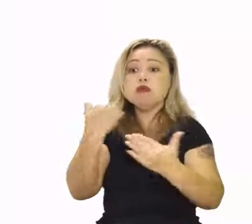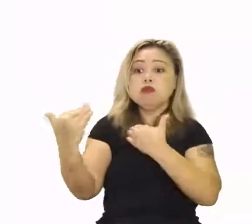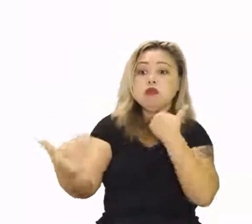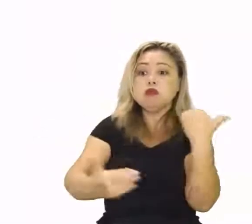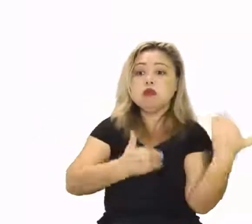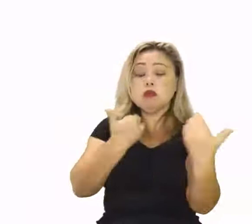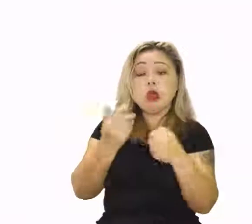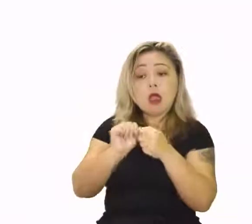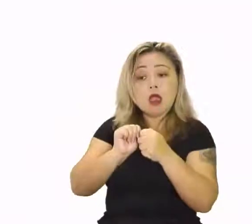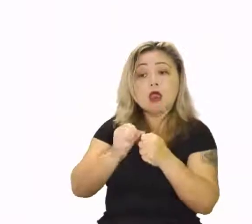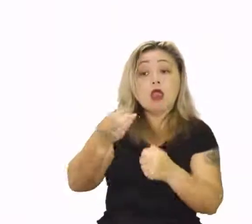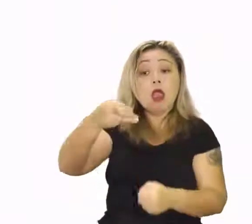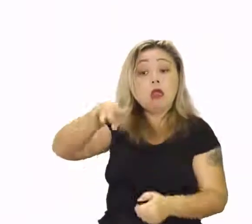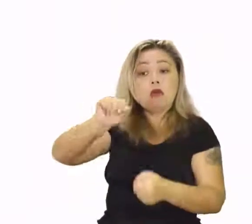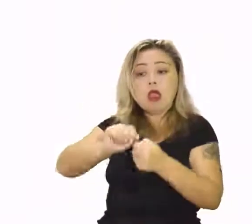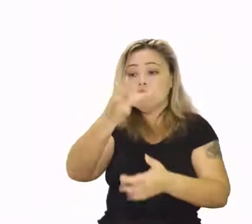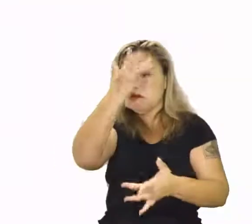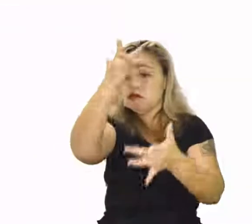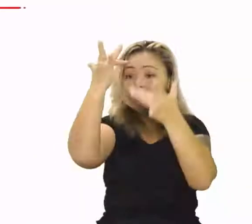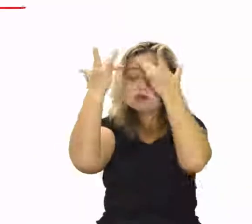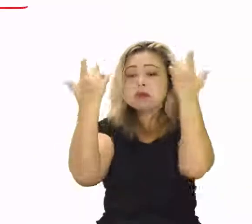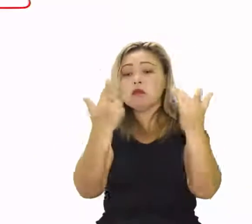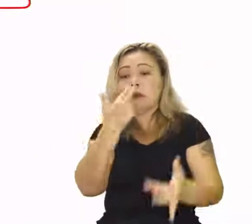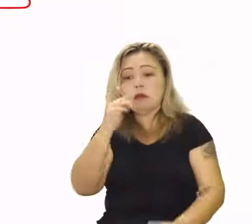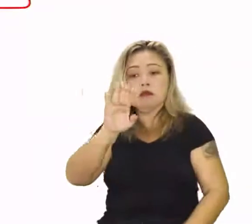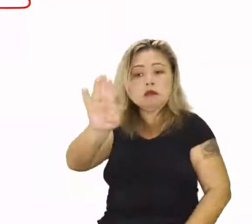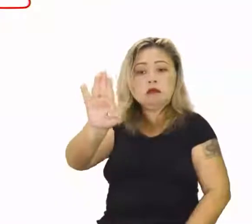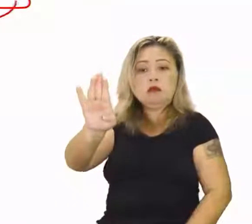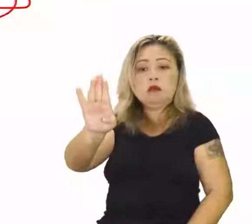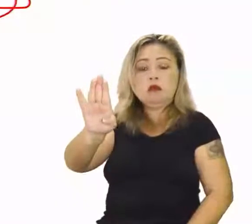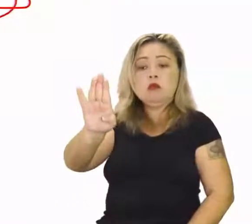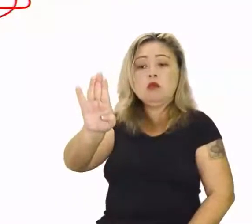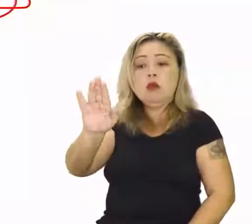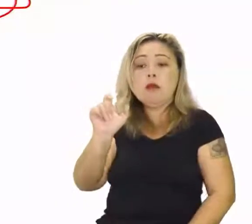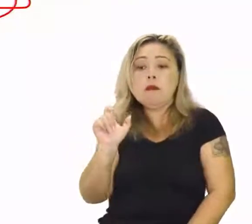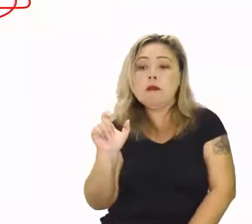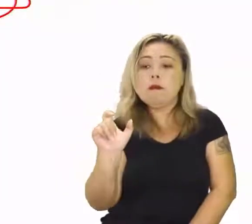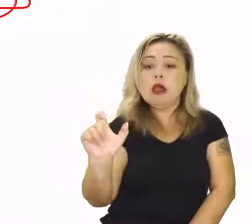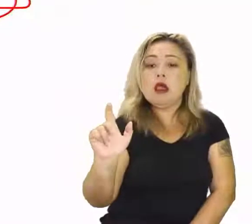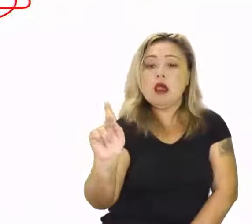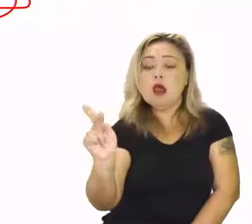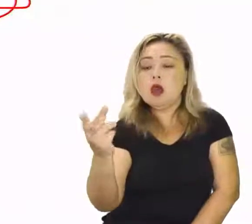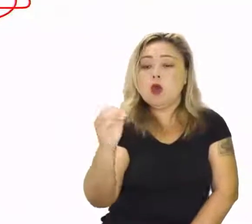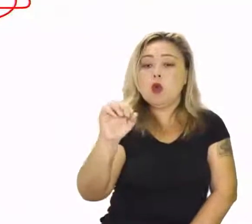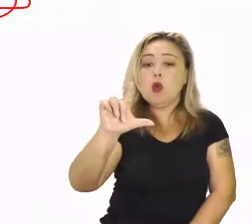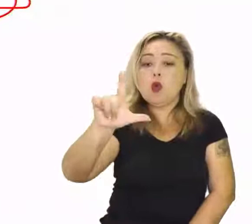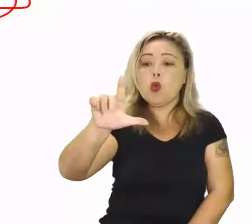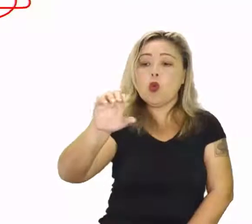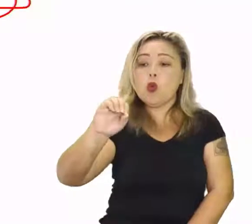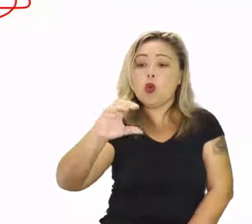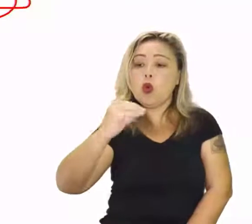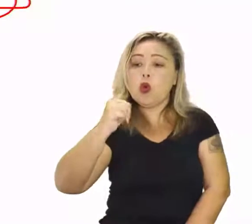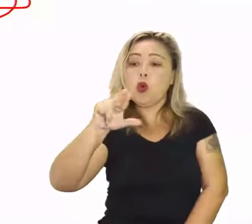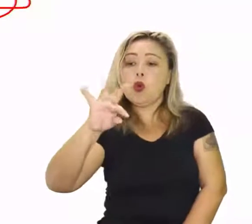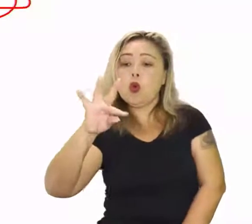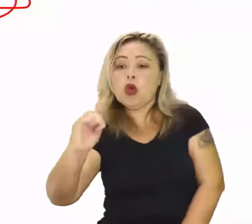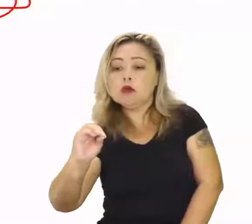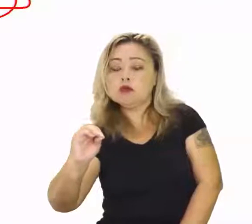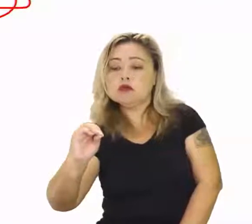pelo nazista, o que ficou conhecido como Holocausto. É aí que ficou o